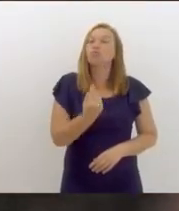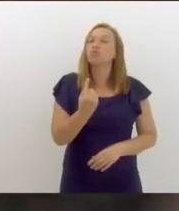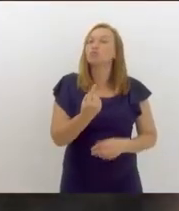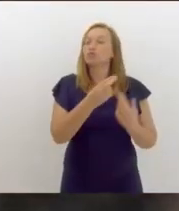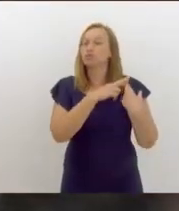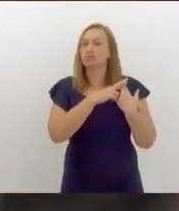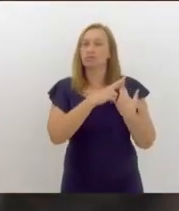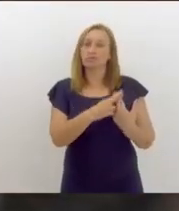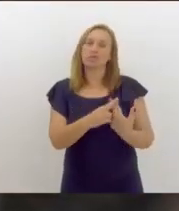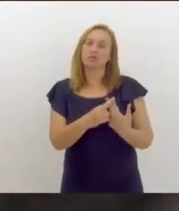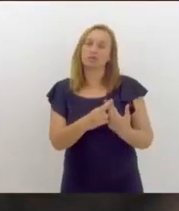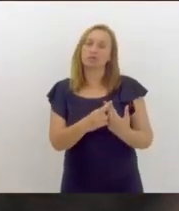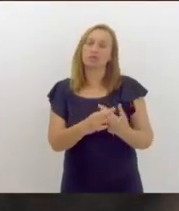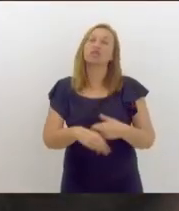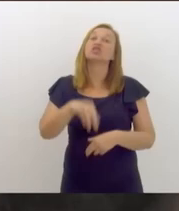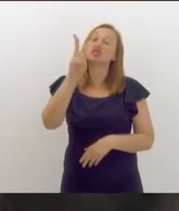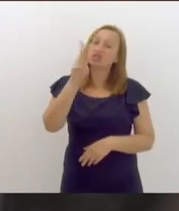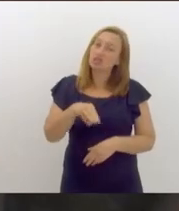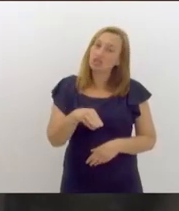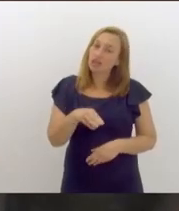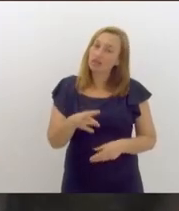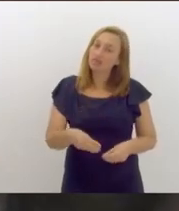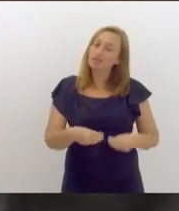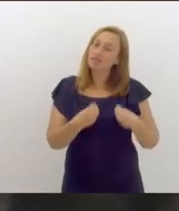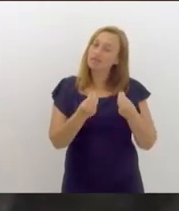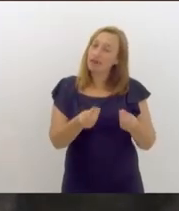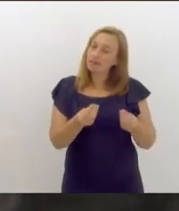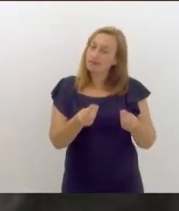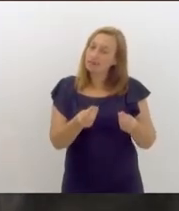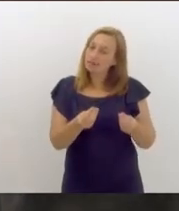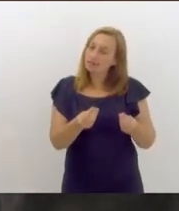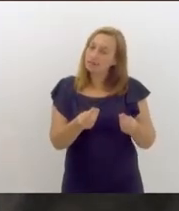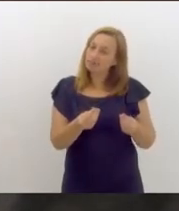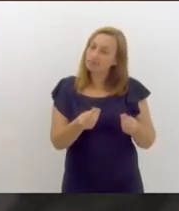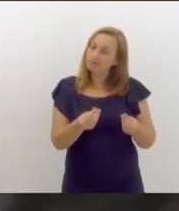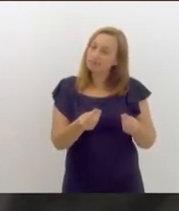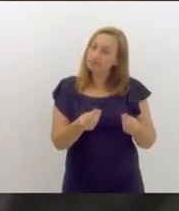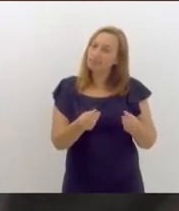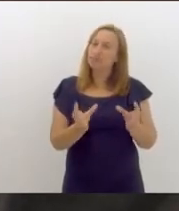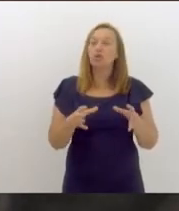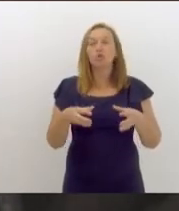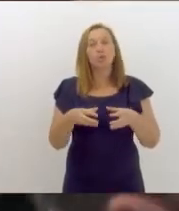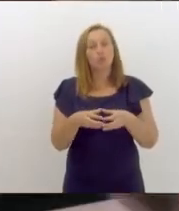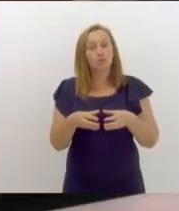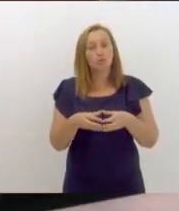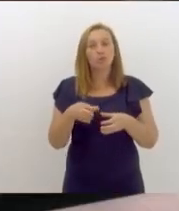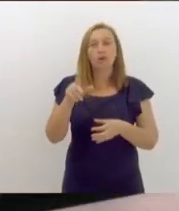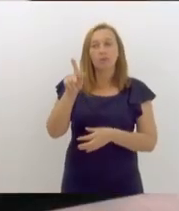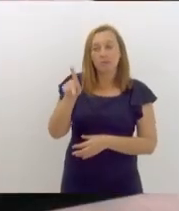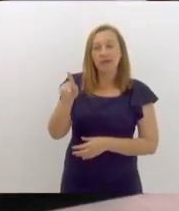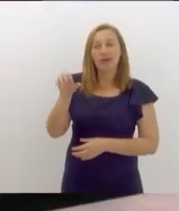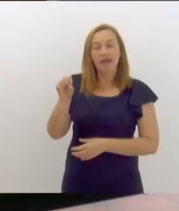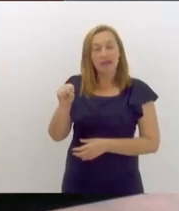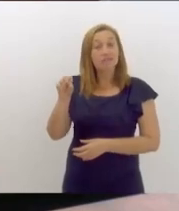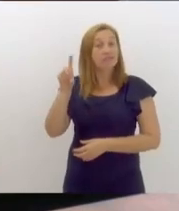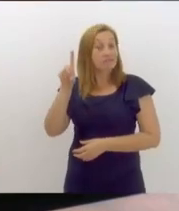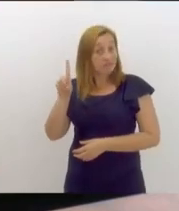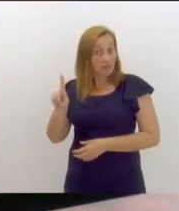exclusiva responsabilidade de quem aba a bancada do PSD